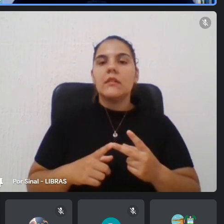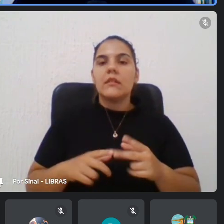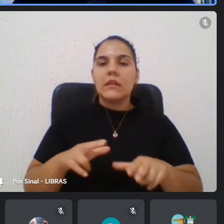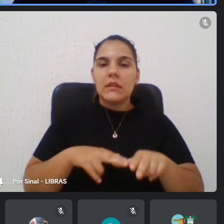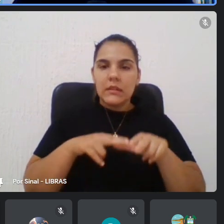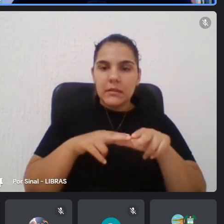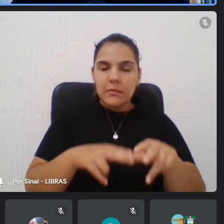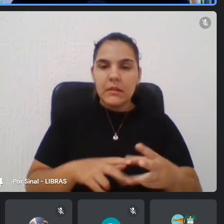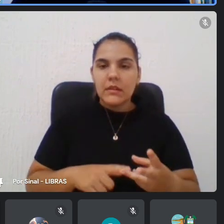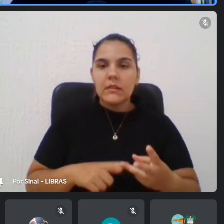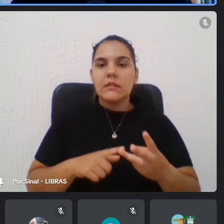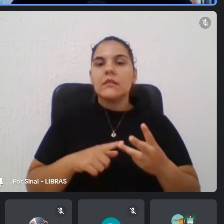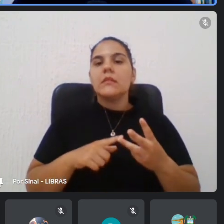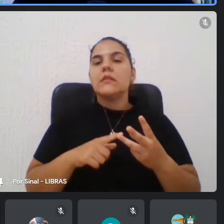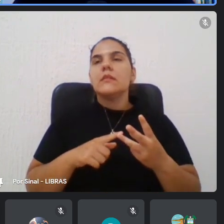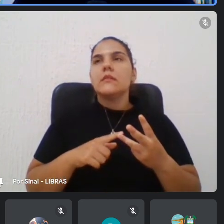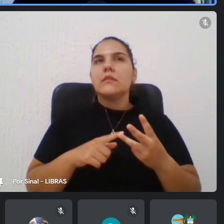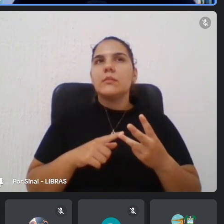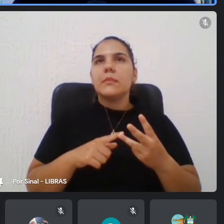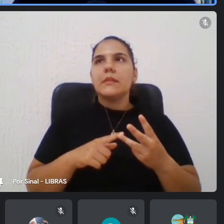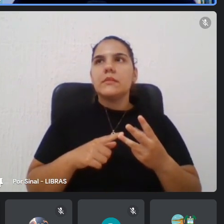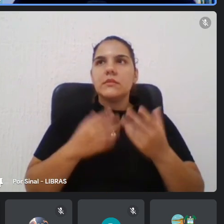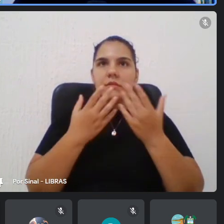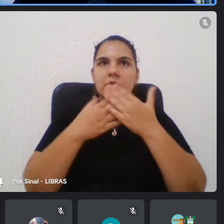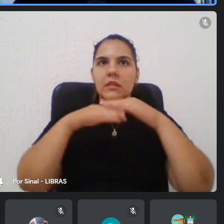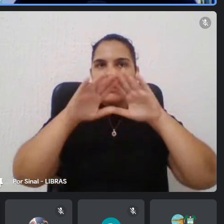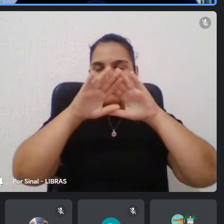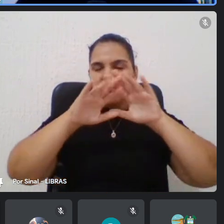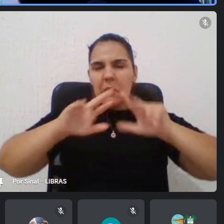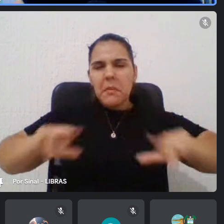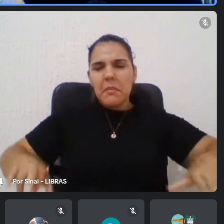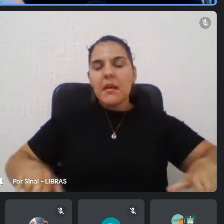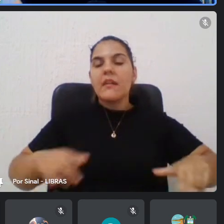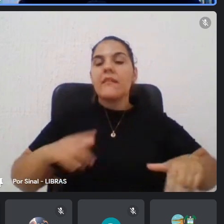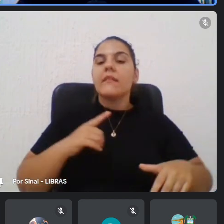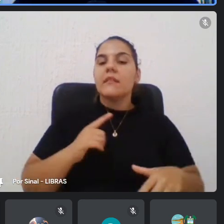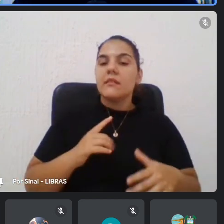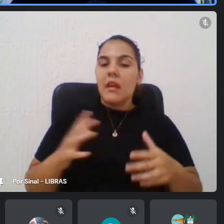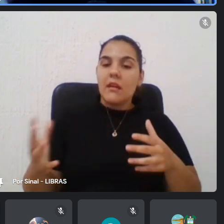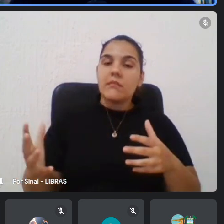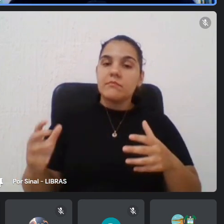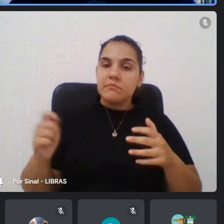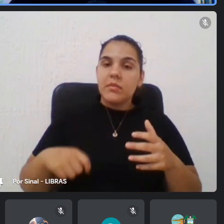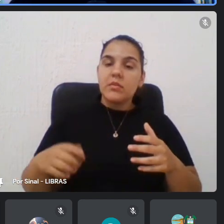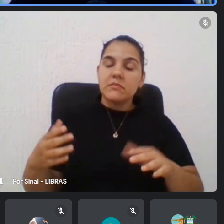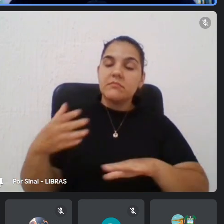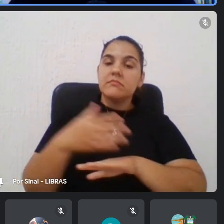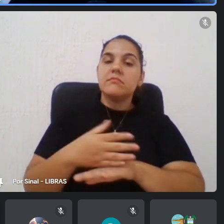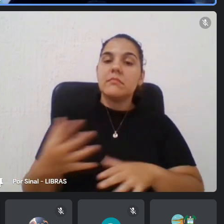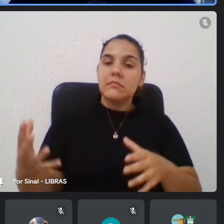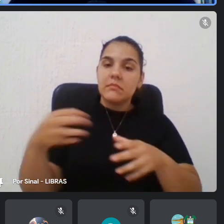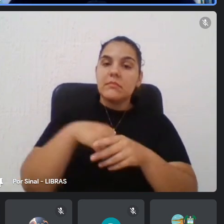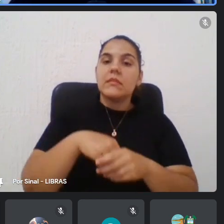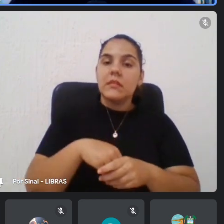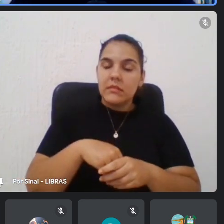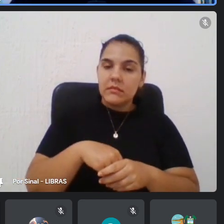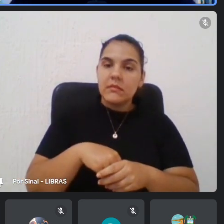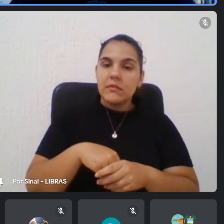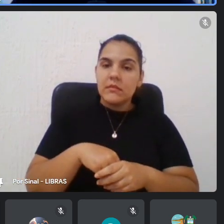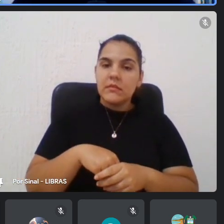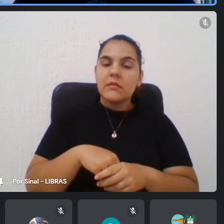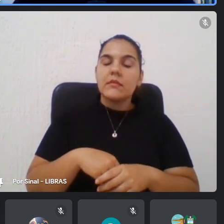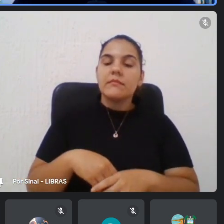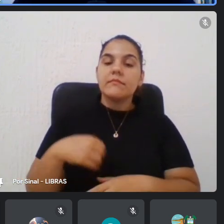umbandistas, estarão sendo contemplados dentro desse segmento de terreiro, então, vamos